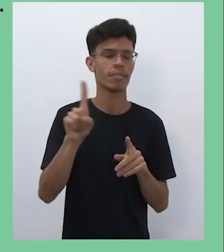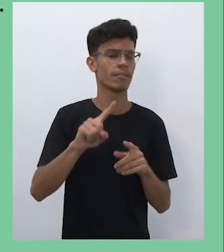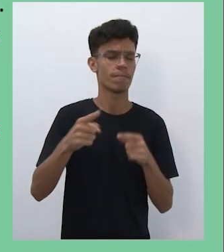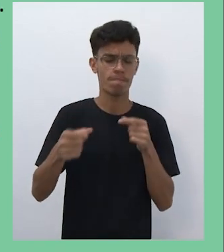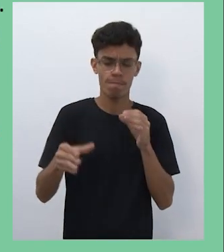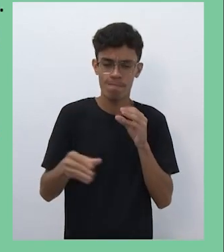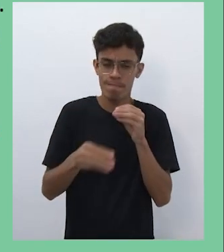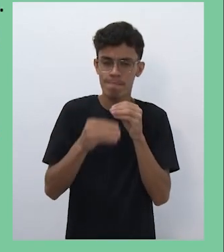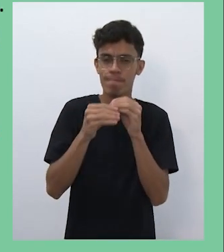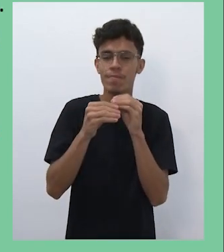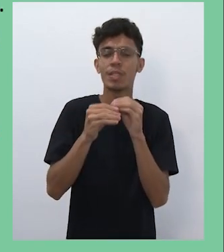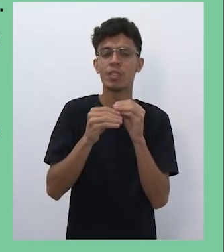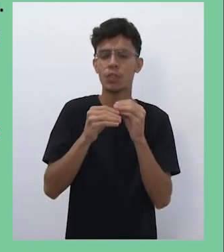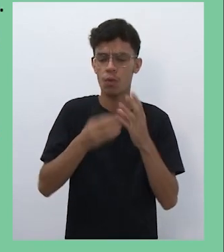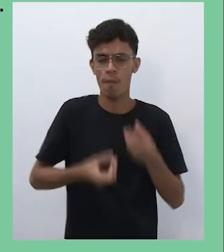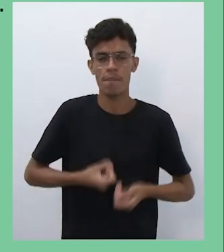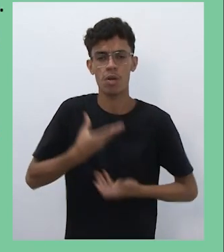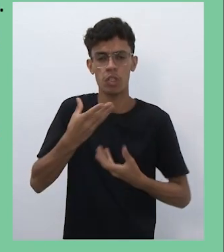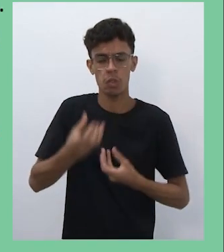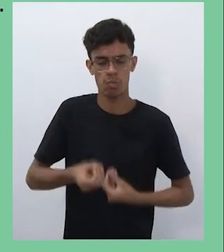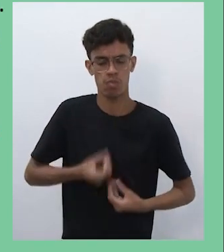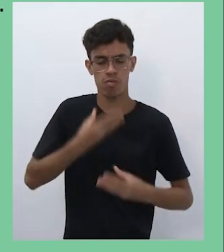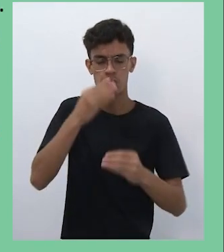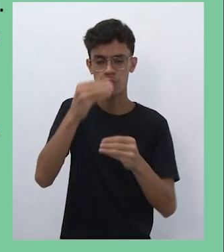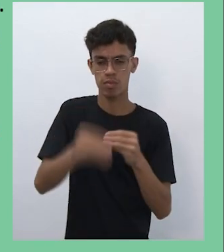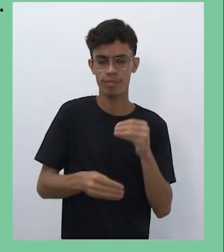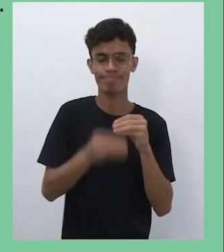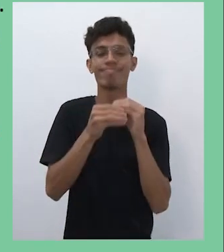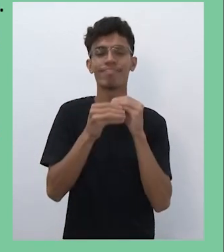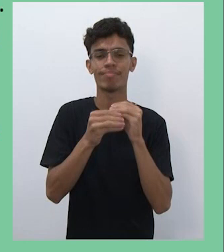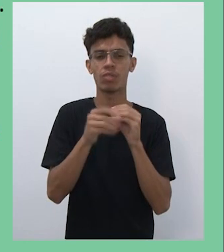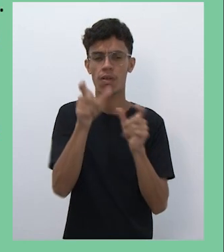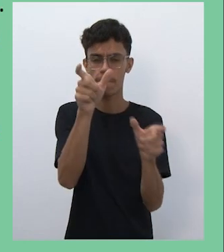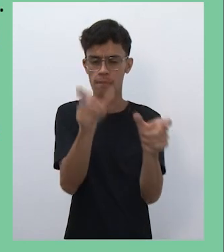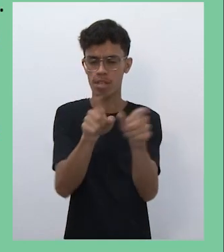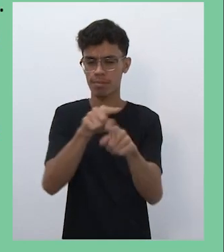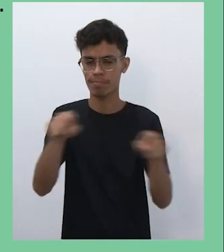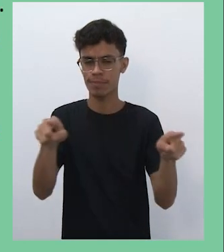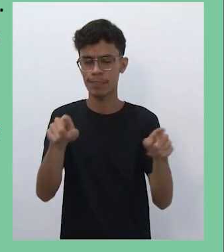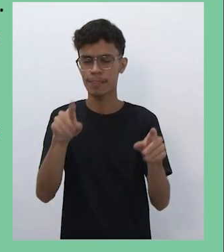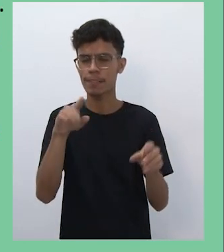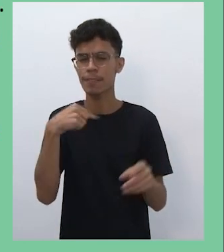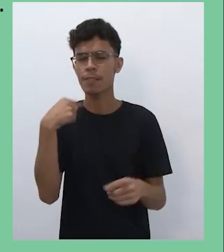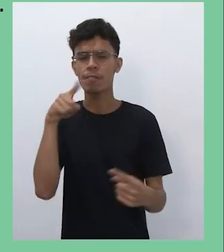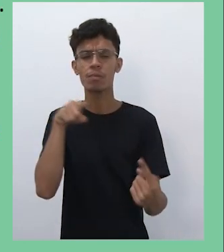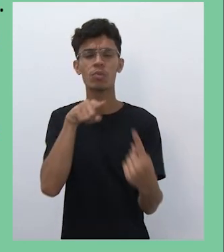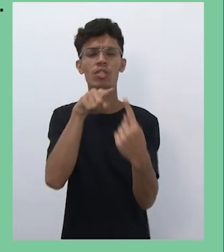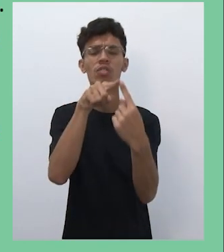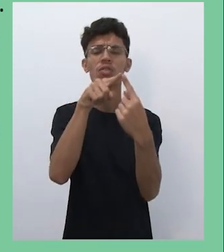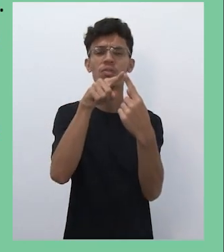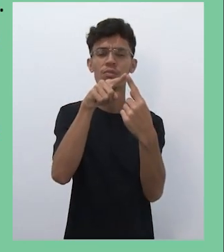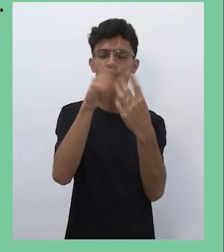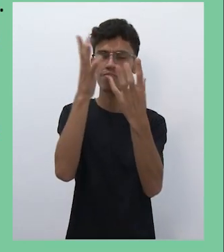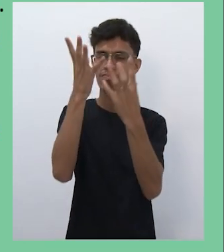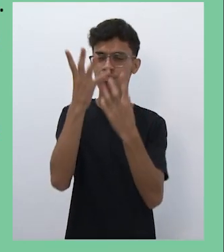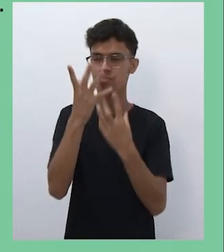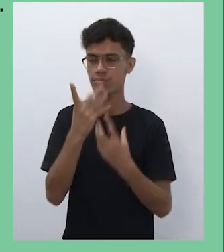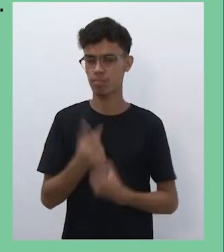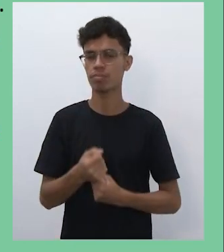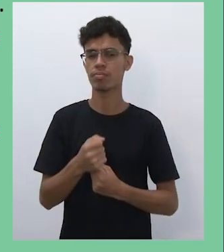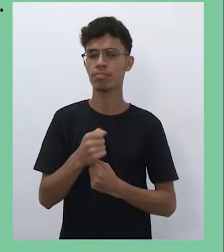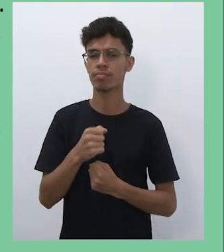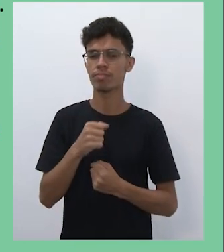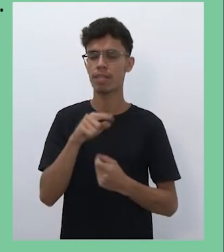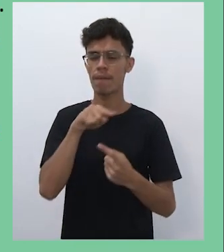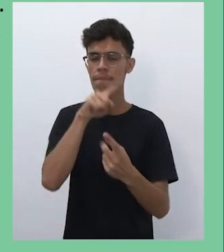eficiente todas as informações sobre o projeto. O leitor deve saber quais os objetivos a serem alcançados, as ações que